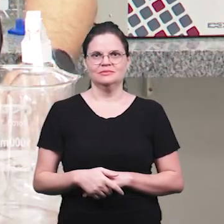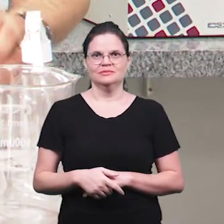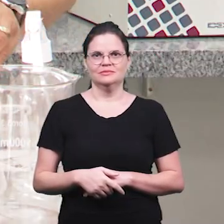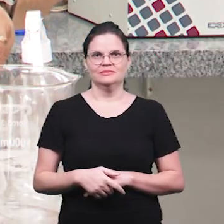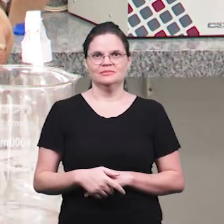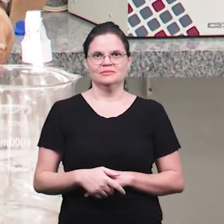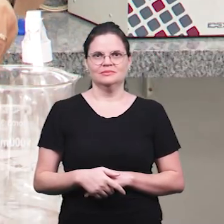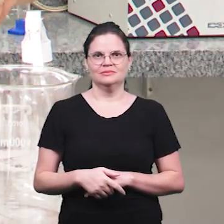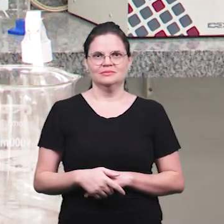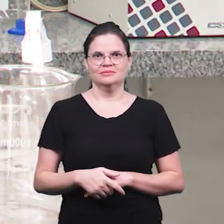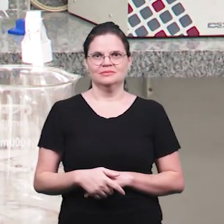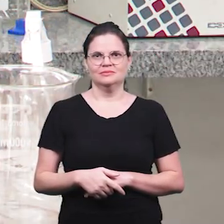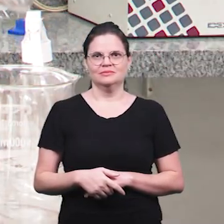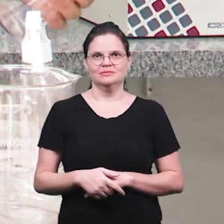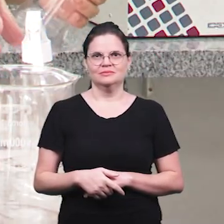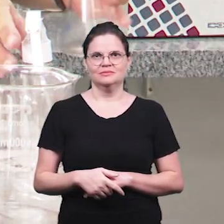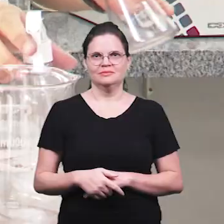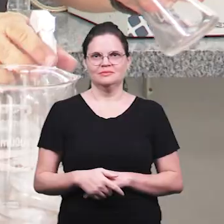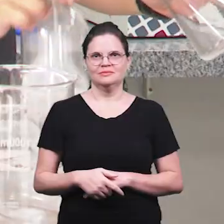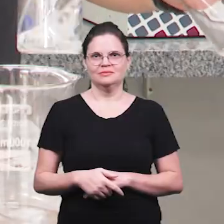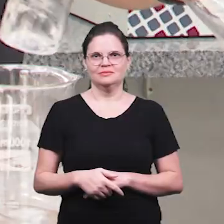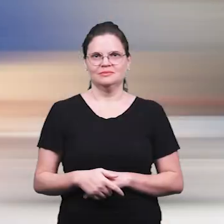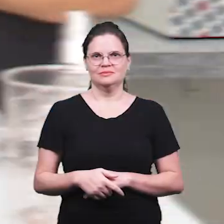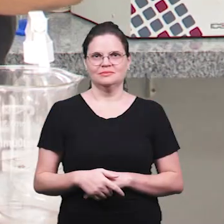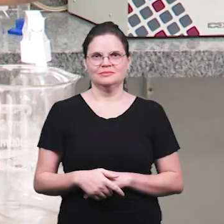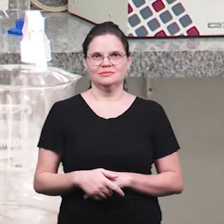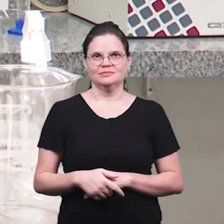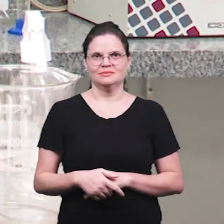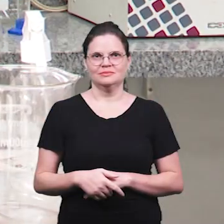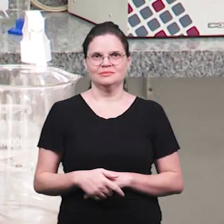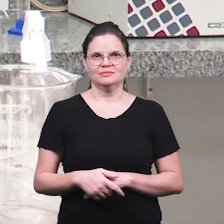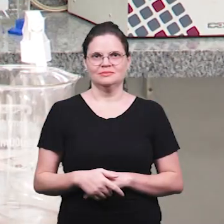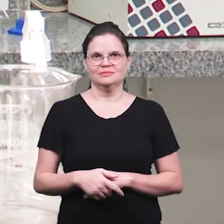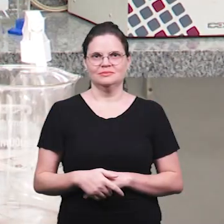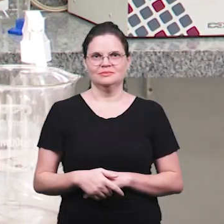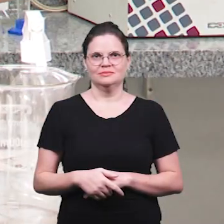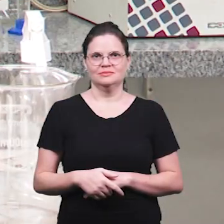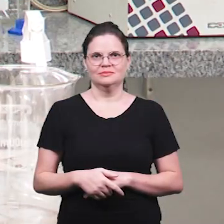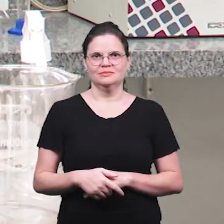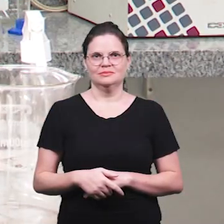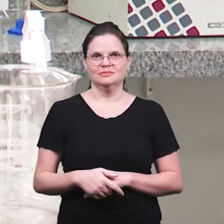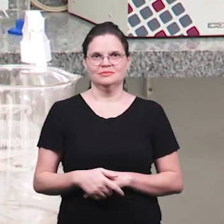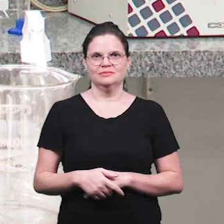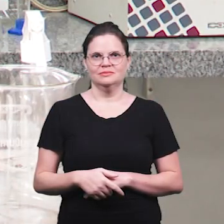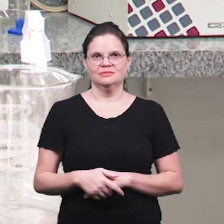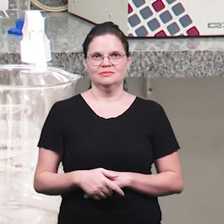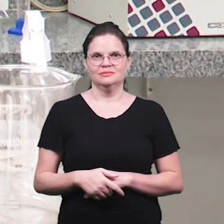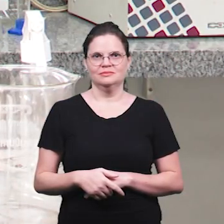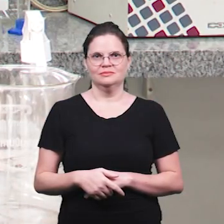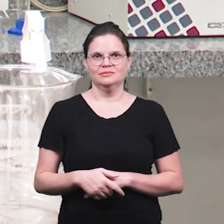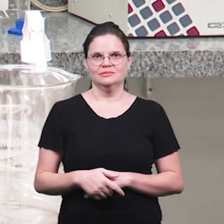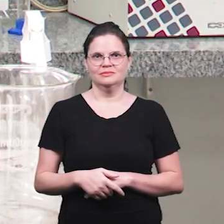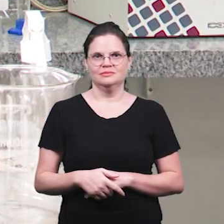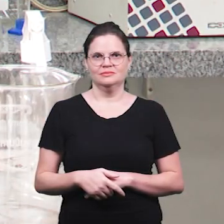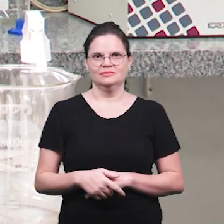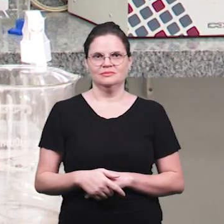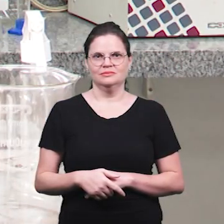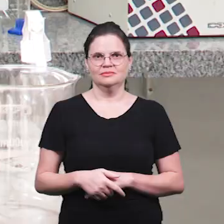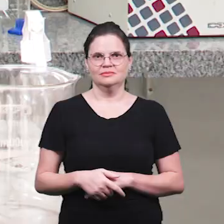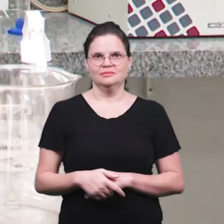Agora vamos usar o outro beck, ó, que esse aqui tá sequinho. Vamos lá? Vai lá.